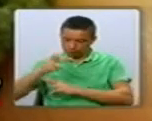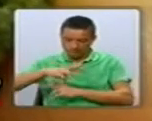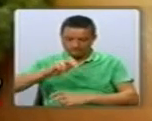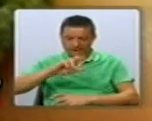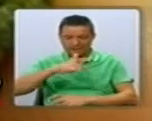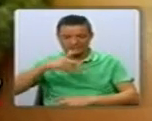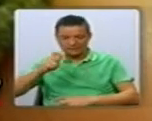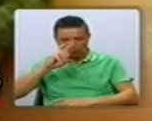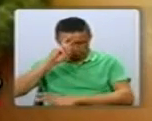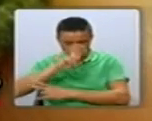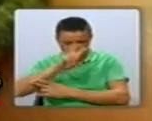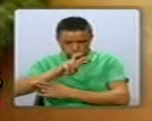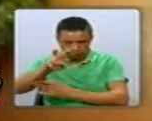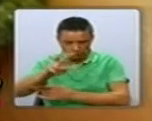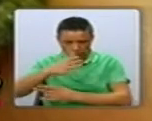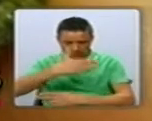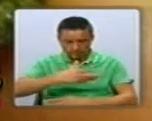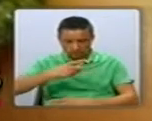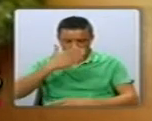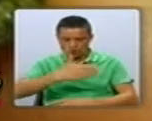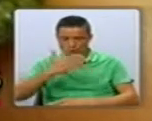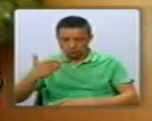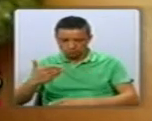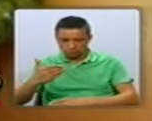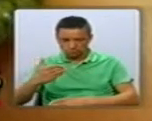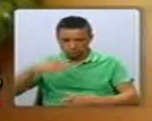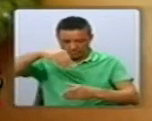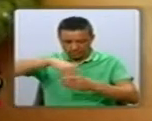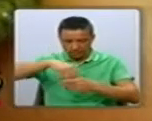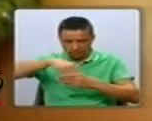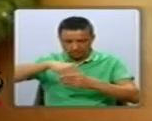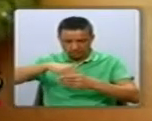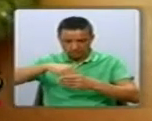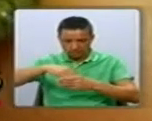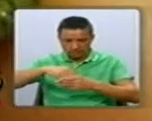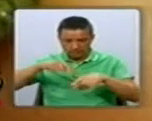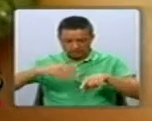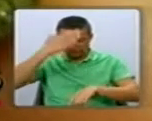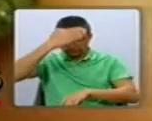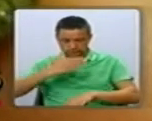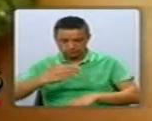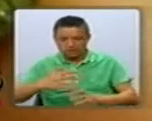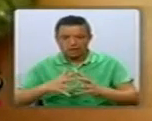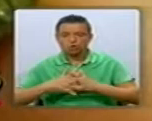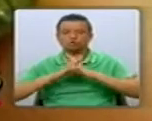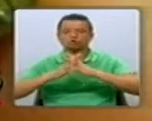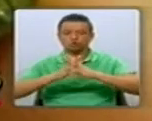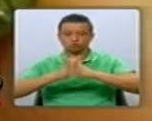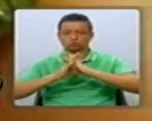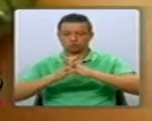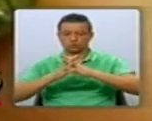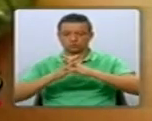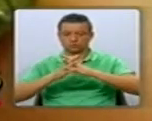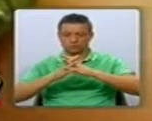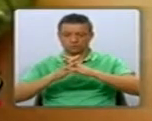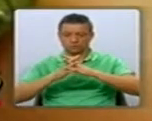no Egito em 1911. E lá dentro foi revelada esta semana uma estrutura mais ou menos